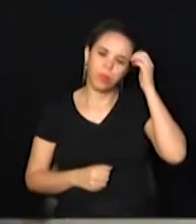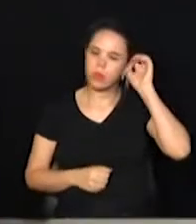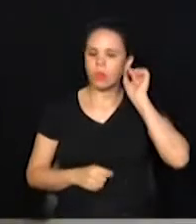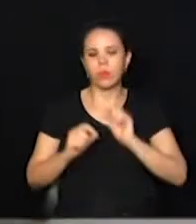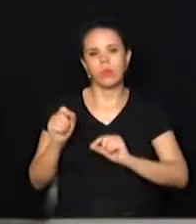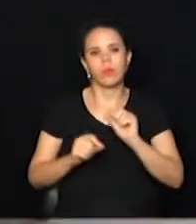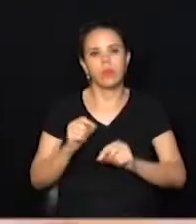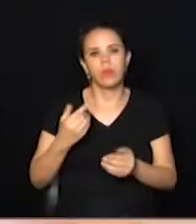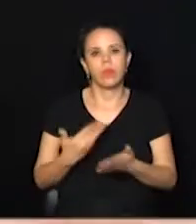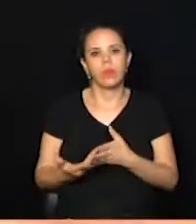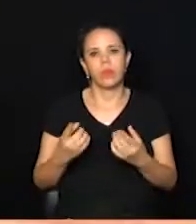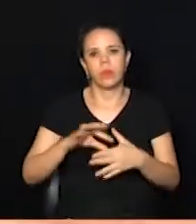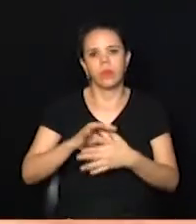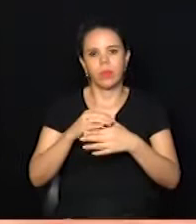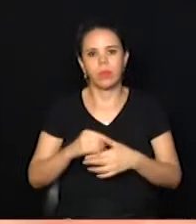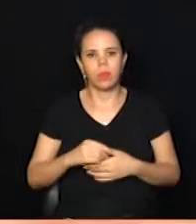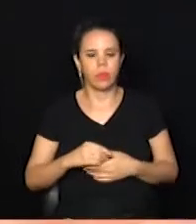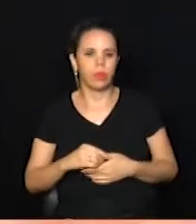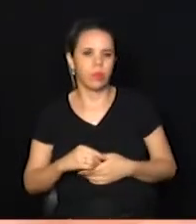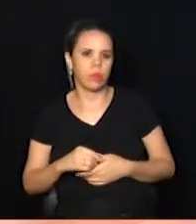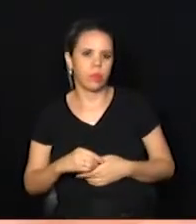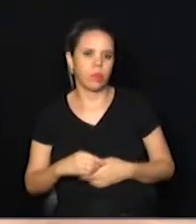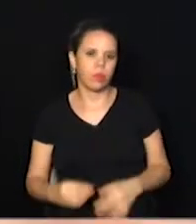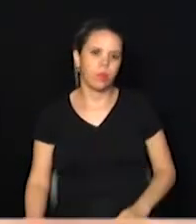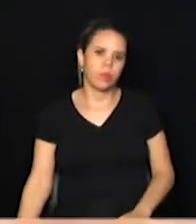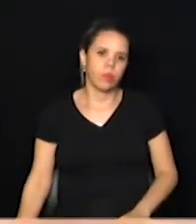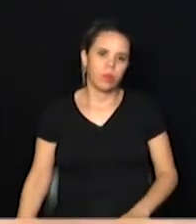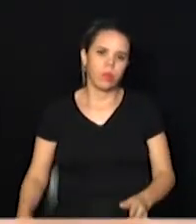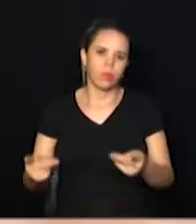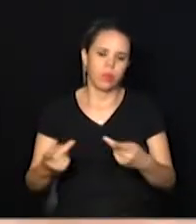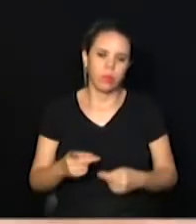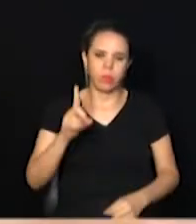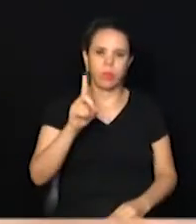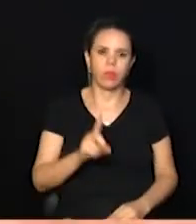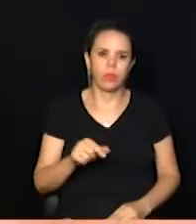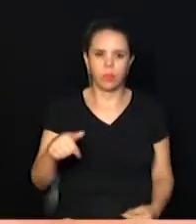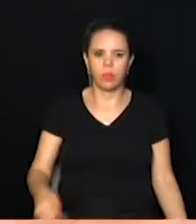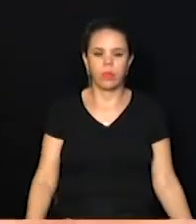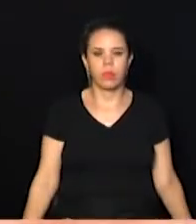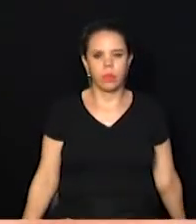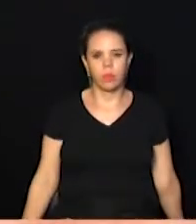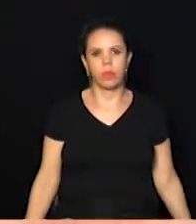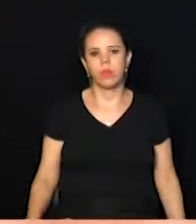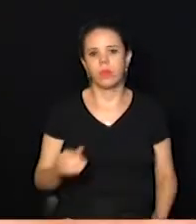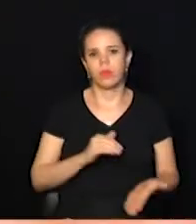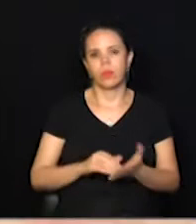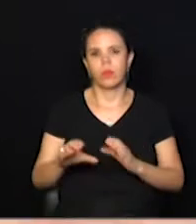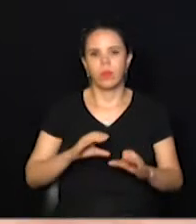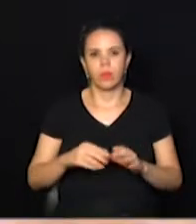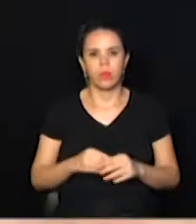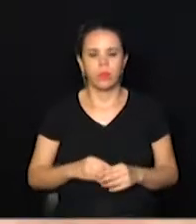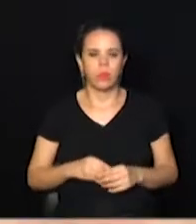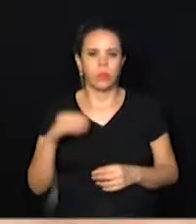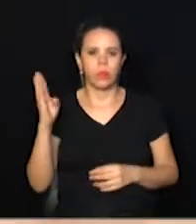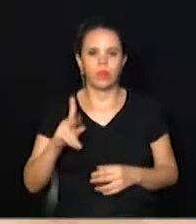é perder uma liderança, eu quero chamar nosso dirigente aqui, que é nosso secretário de Comunicação Nacional